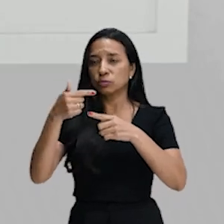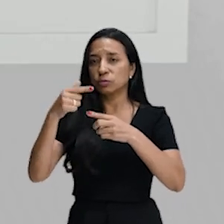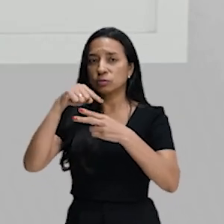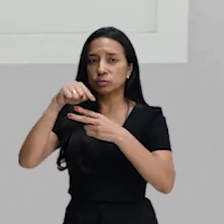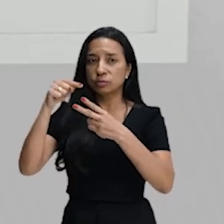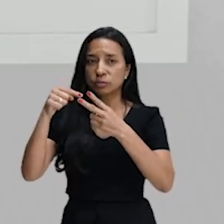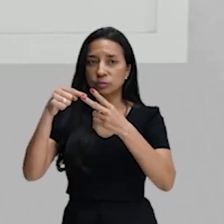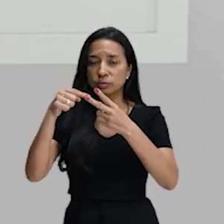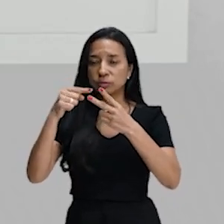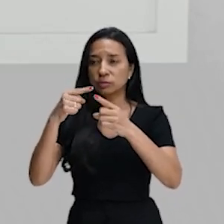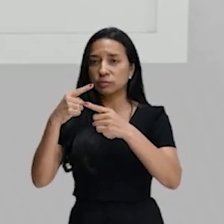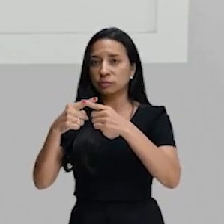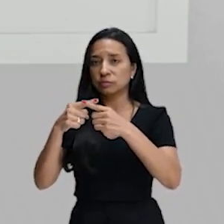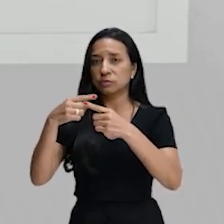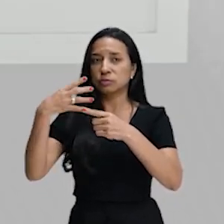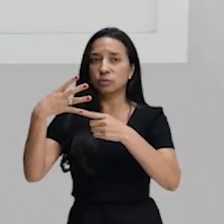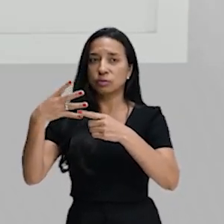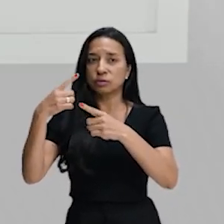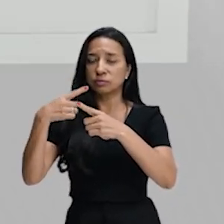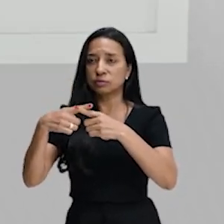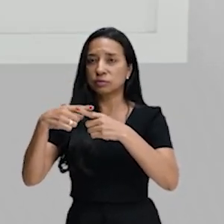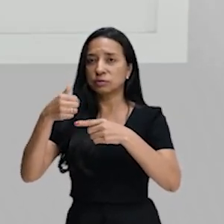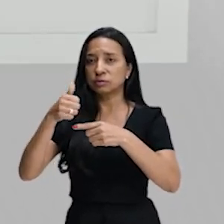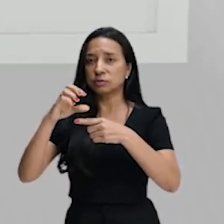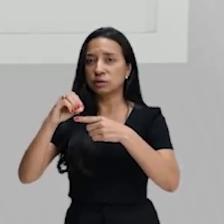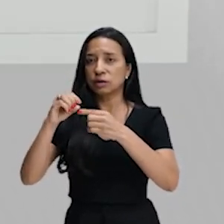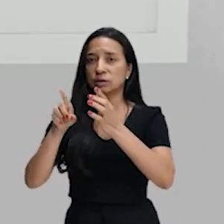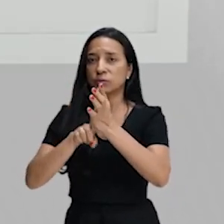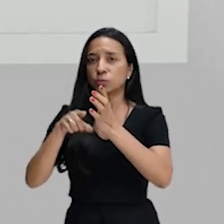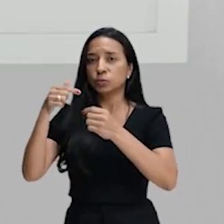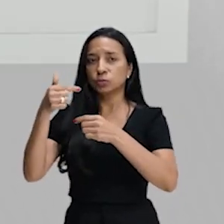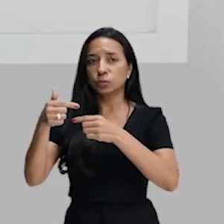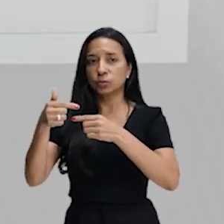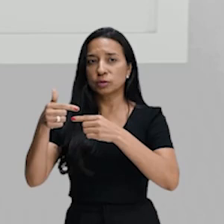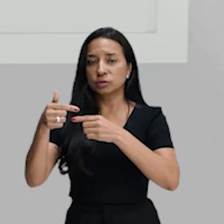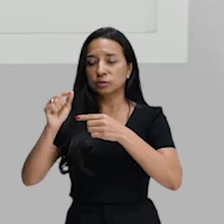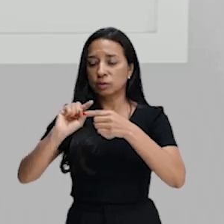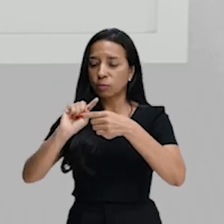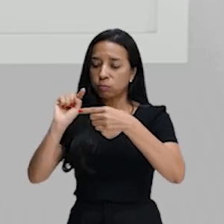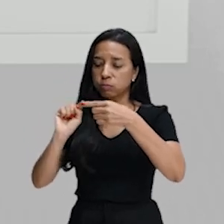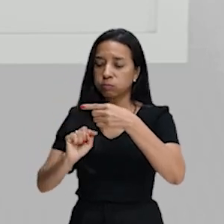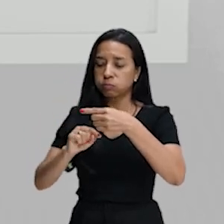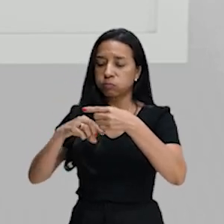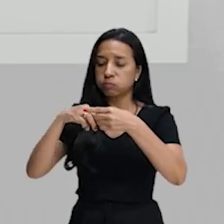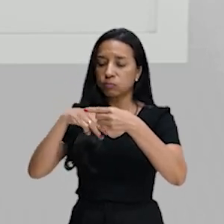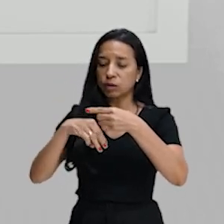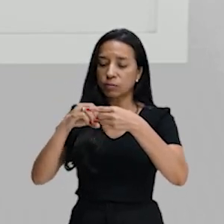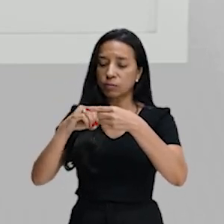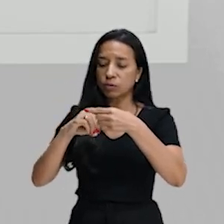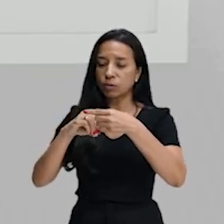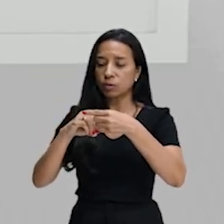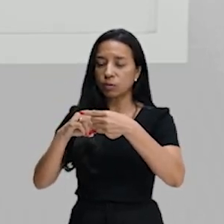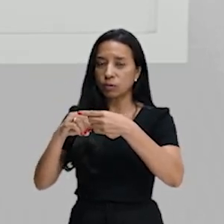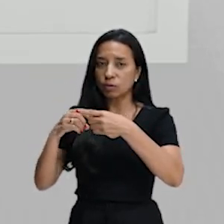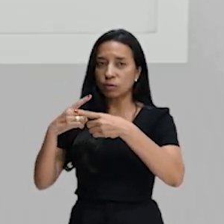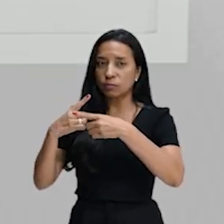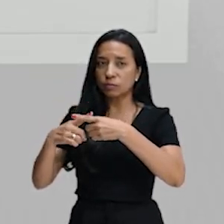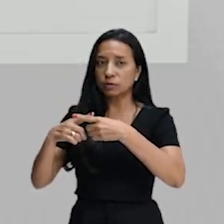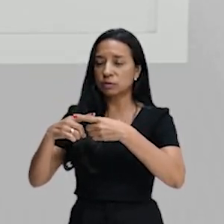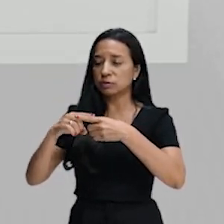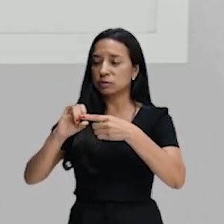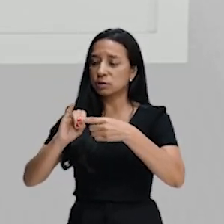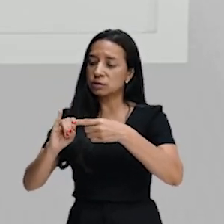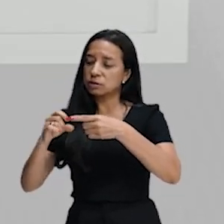coeficiente vezes a corrente 2. Então vocês vão perceber que aí vão ter algumas coisas que irão se dividir, não